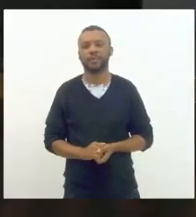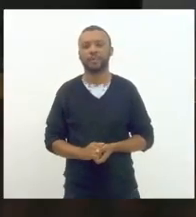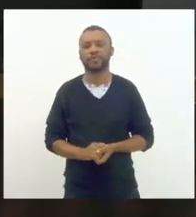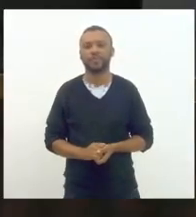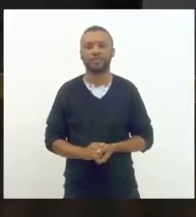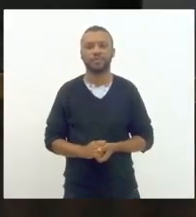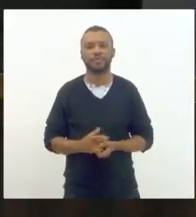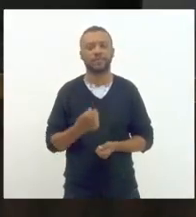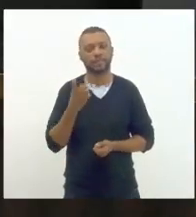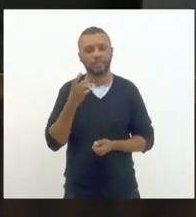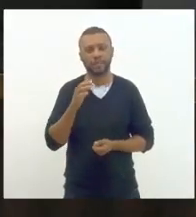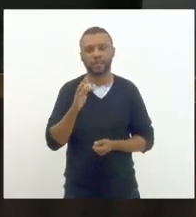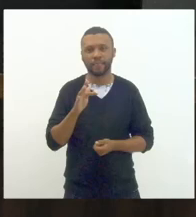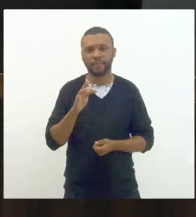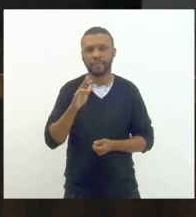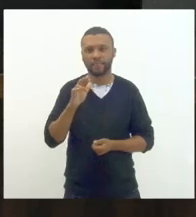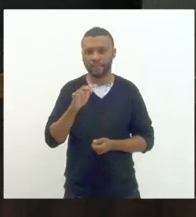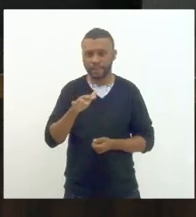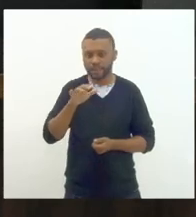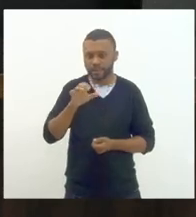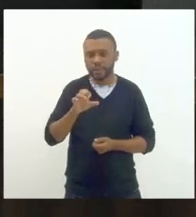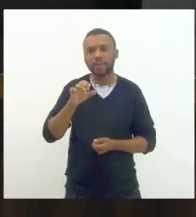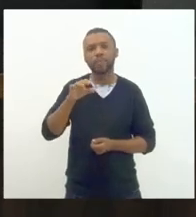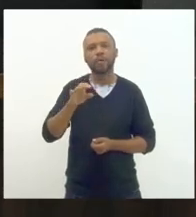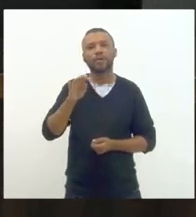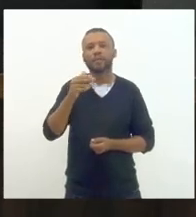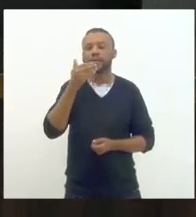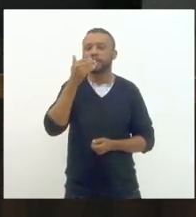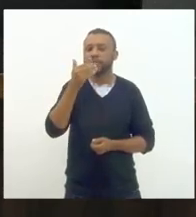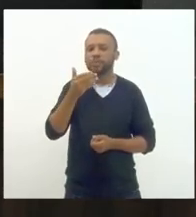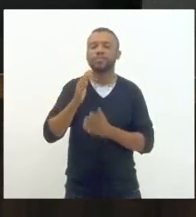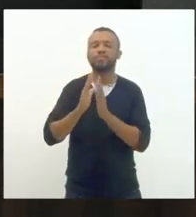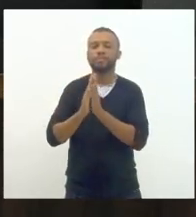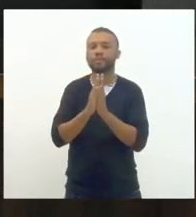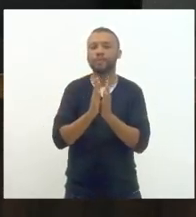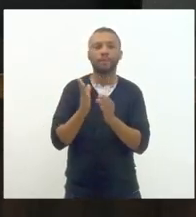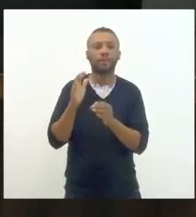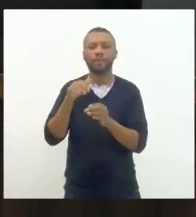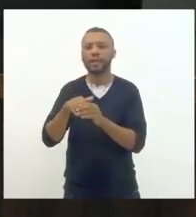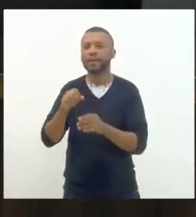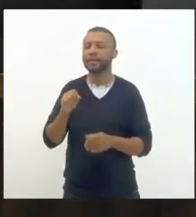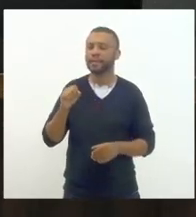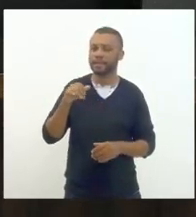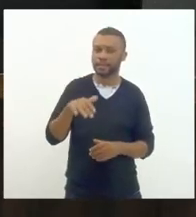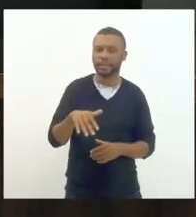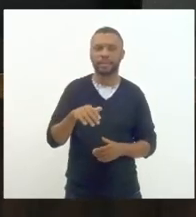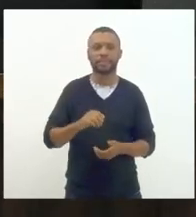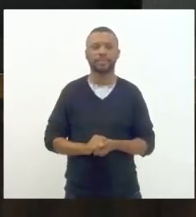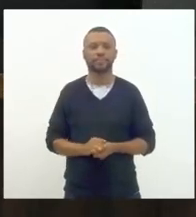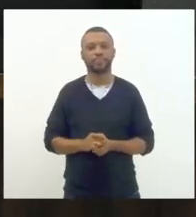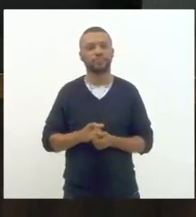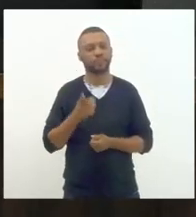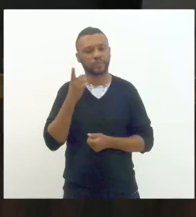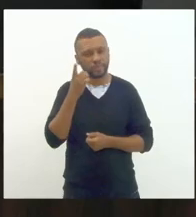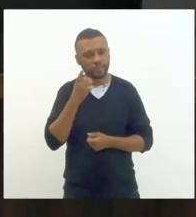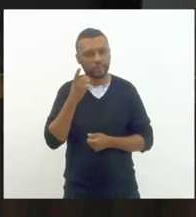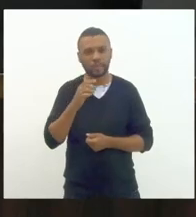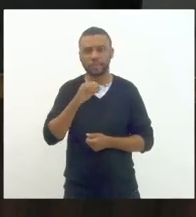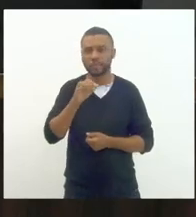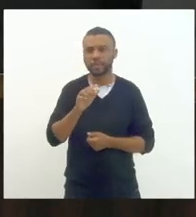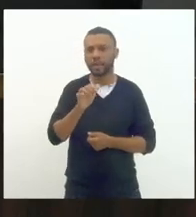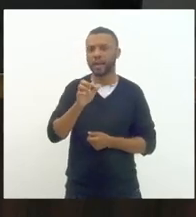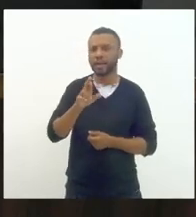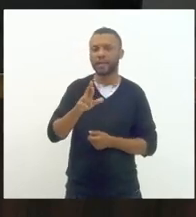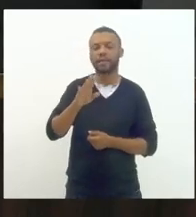Deputada Franciane Mota está pedindo, fazendo um apelo aos parlamentares para votarem sim. Deputado Gustavo, Jair